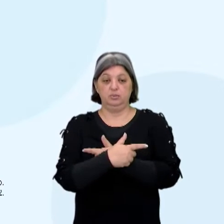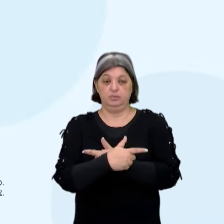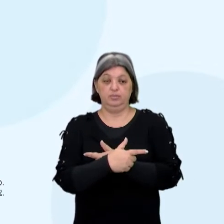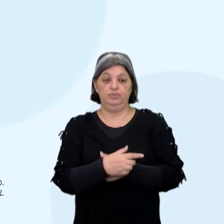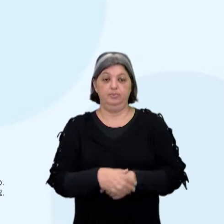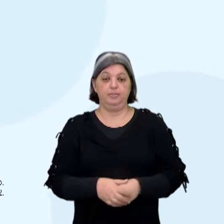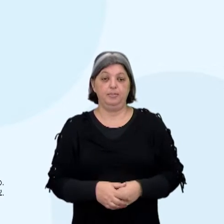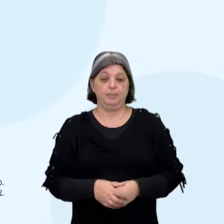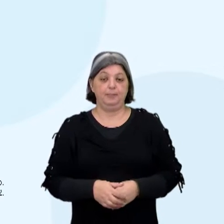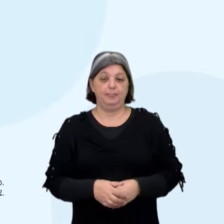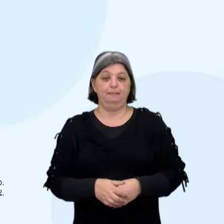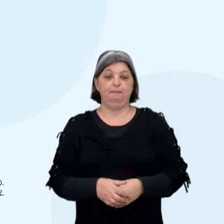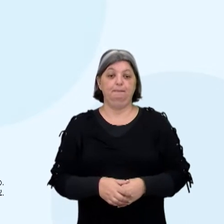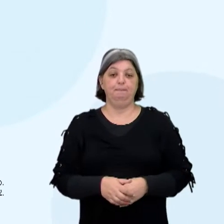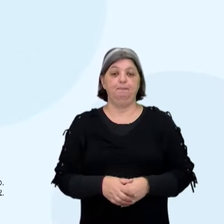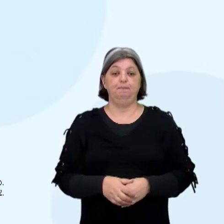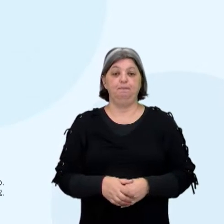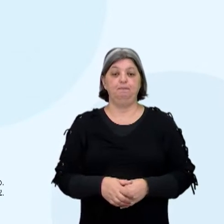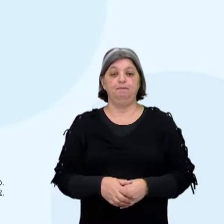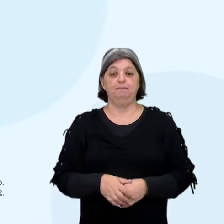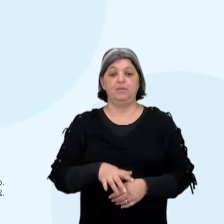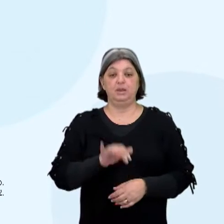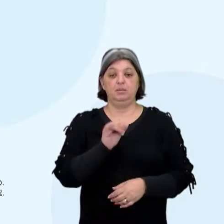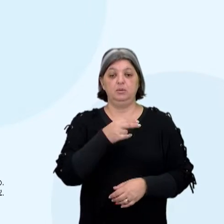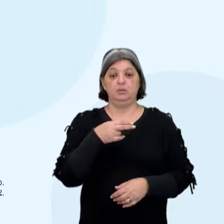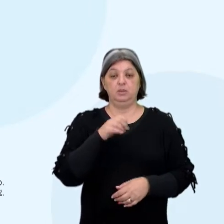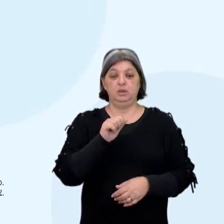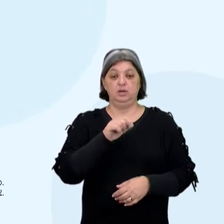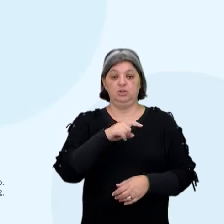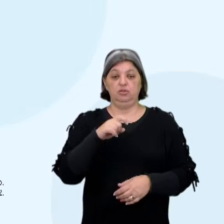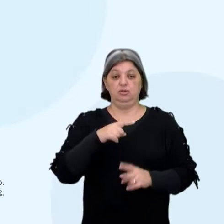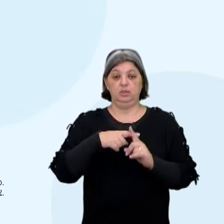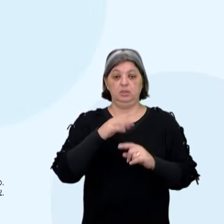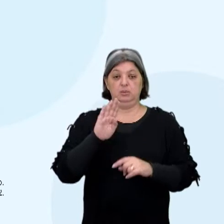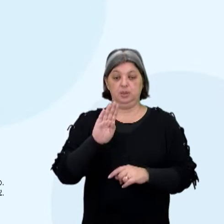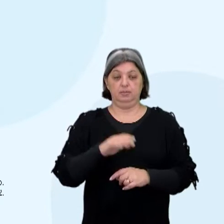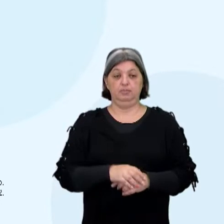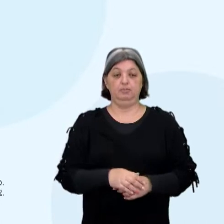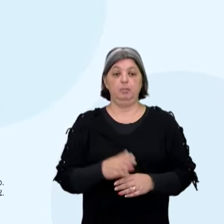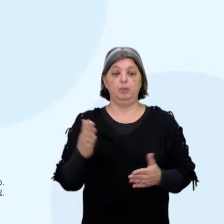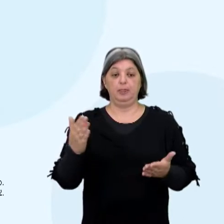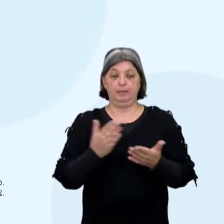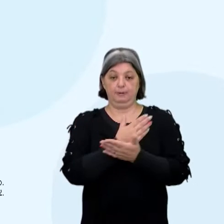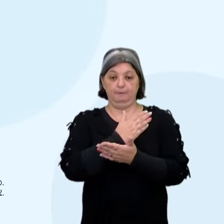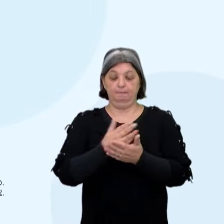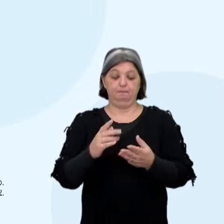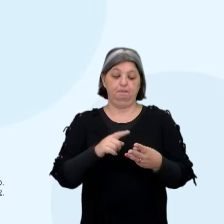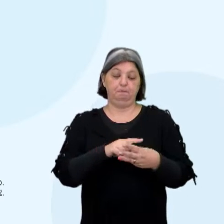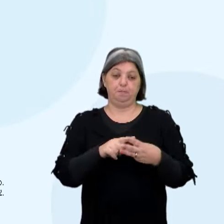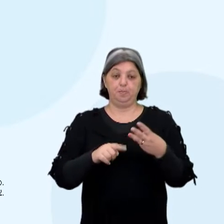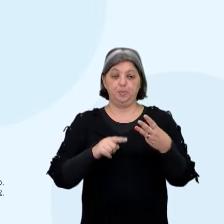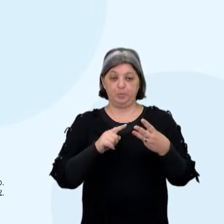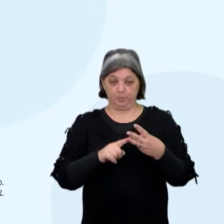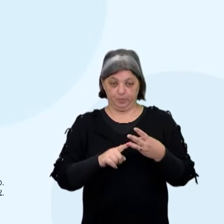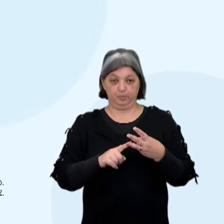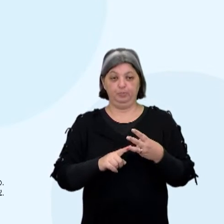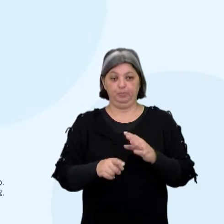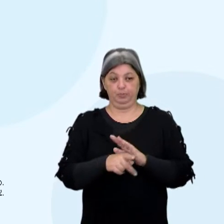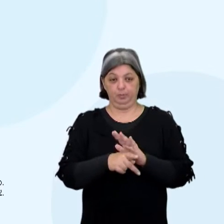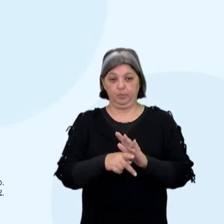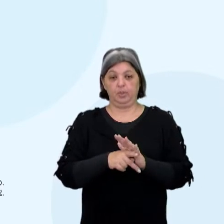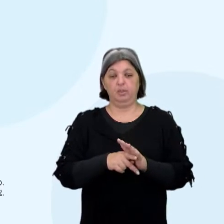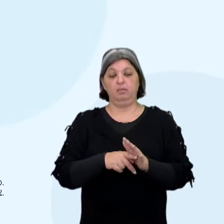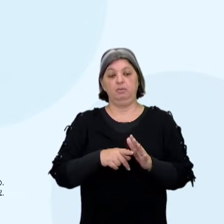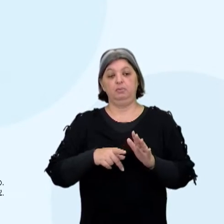a x mais b. Faremos isso aí em 3 partes. Primeiro, a tabela para auxiliar o cálculo de somatórios e médias, é essa